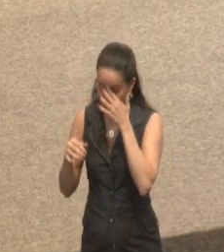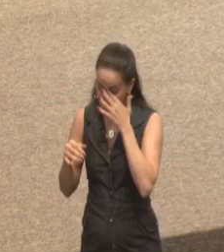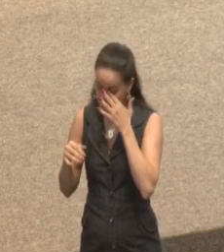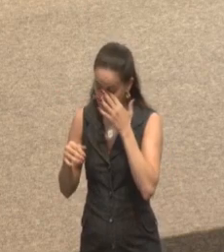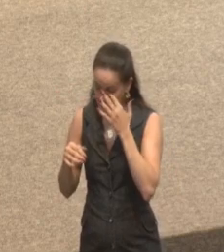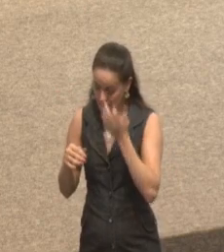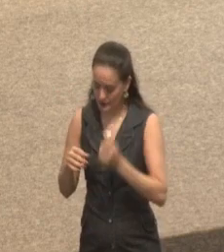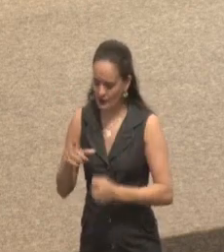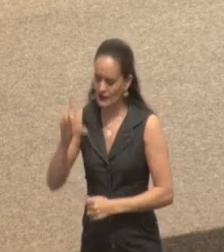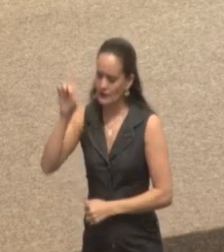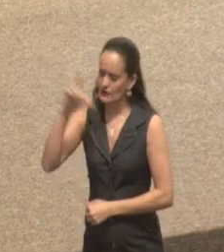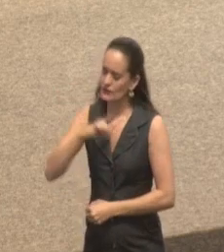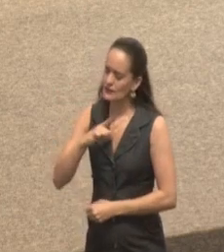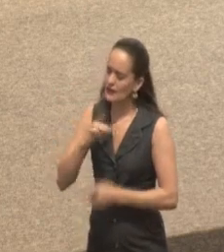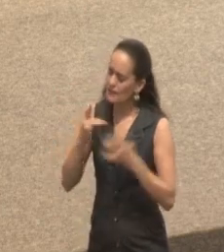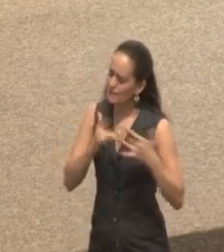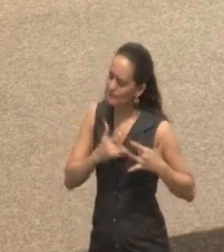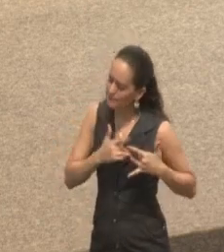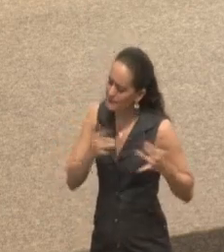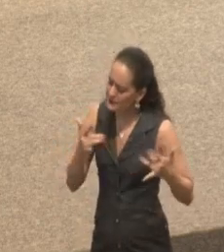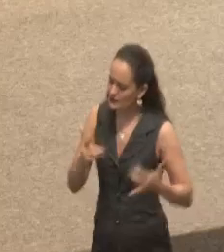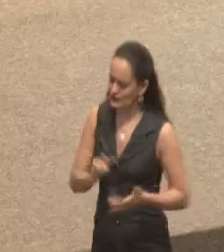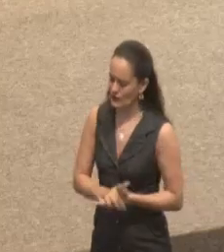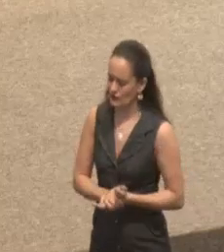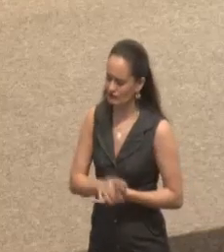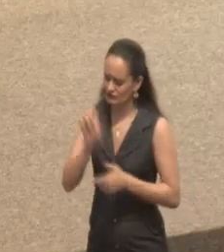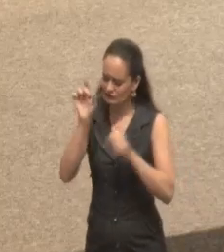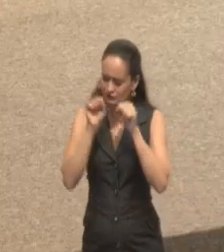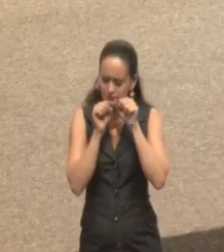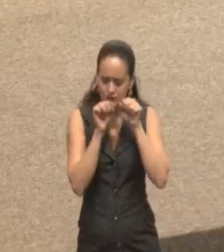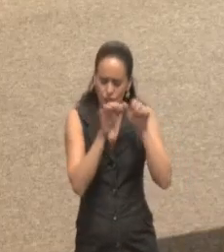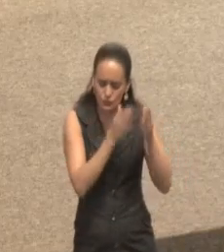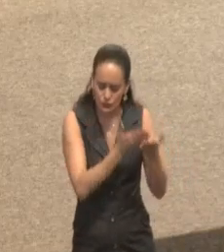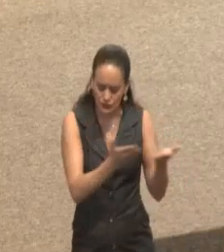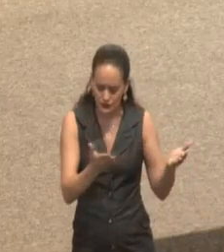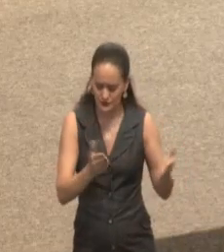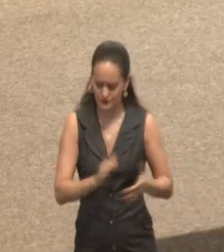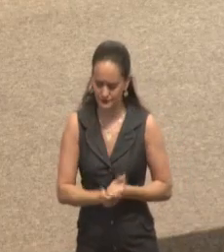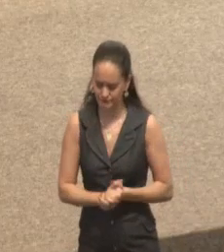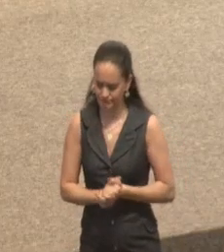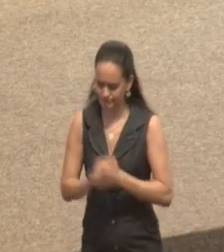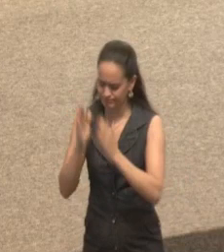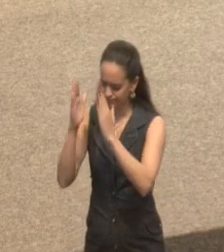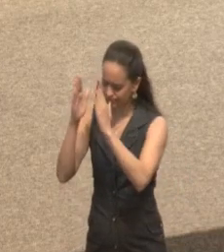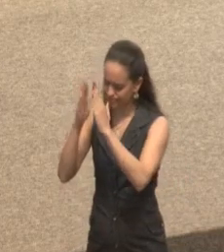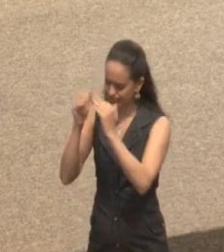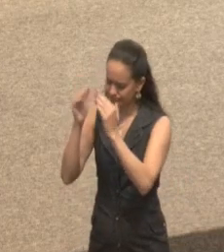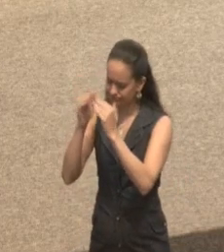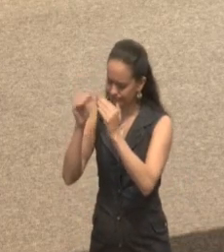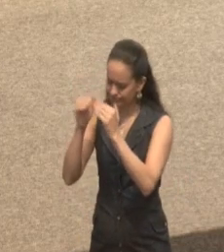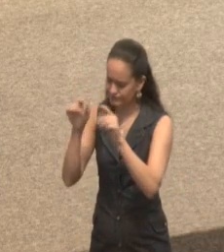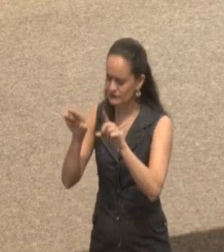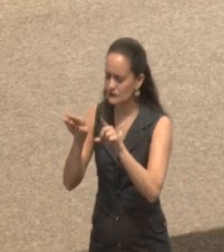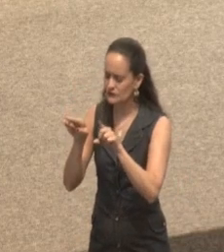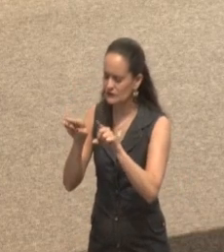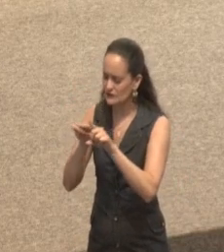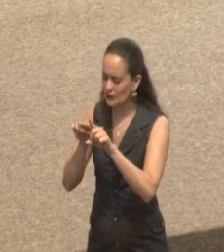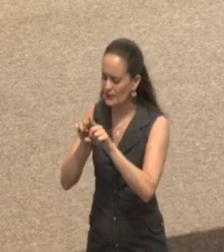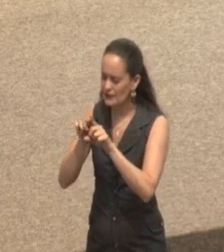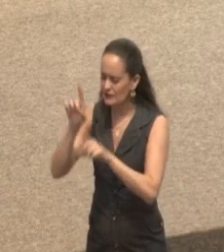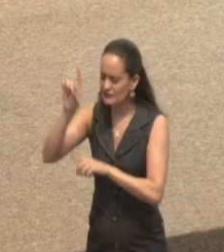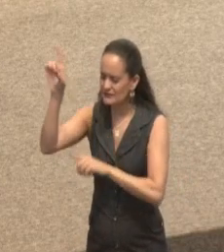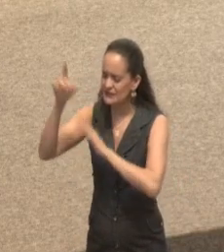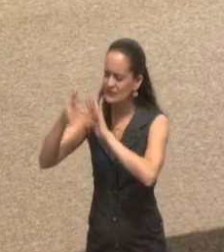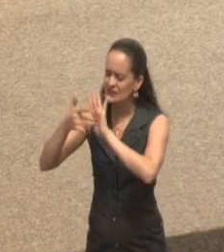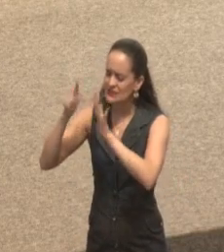ó Deus, tem misericórdia e abençoe. Rogamos ao pastor de Israel, ao guarda de